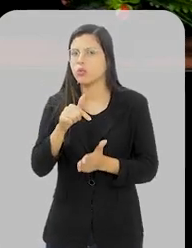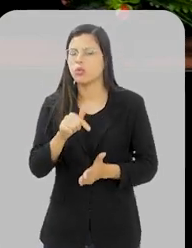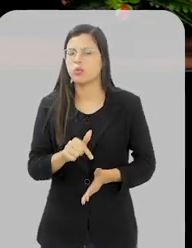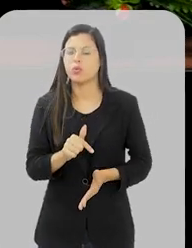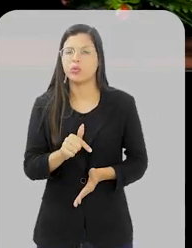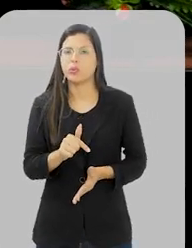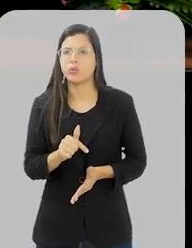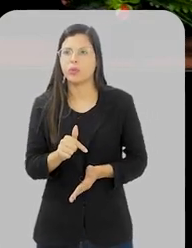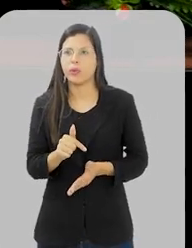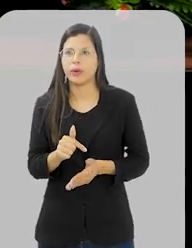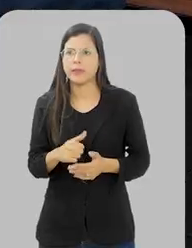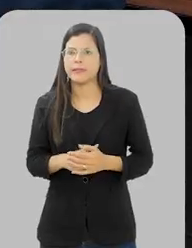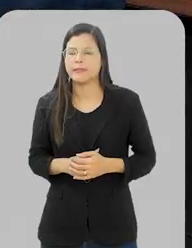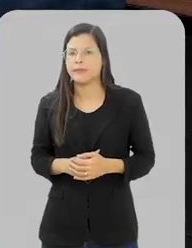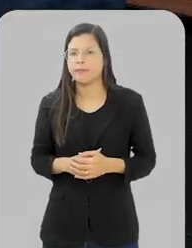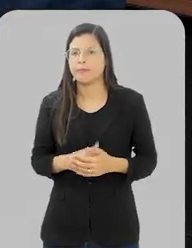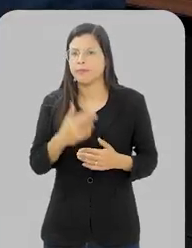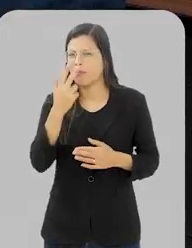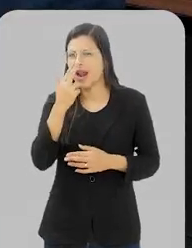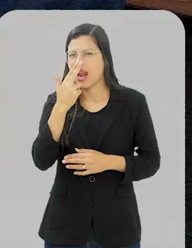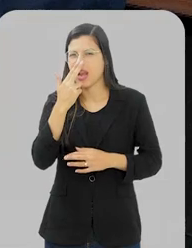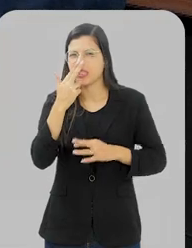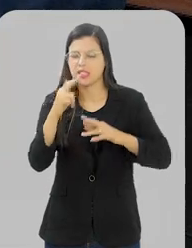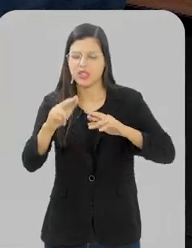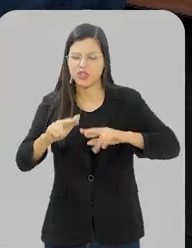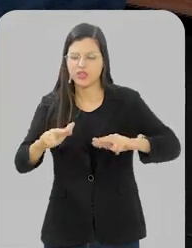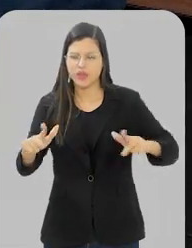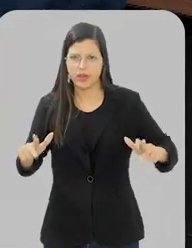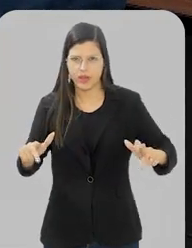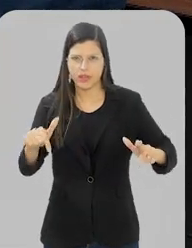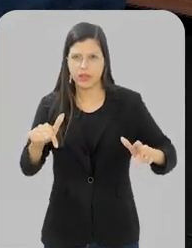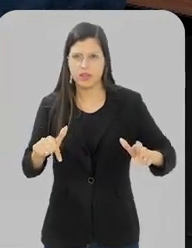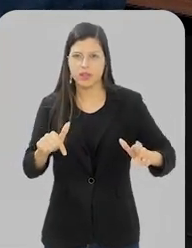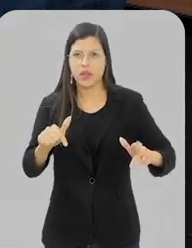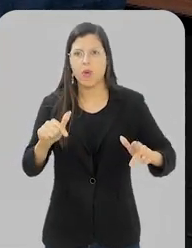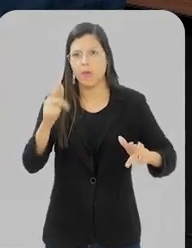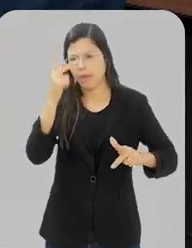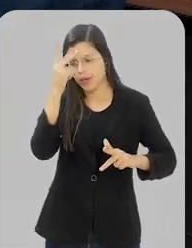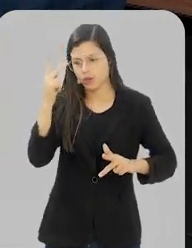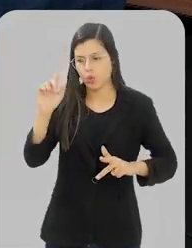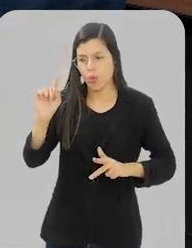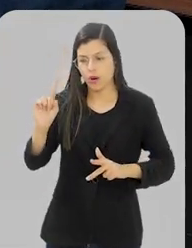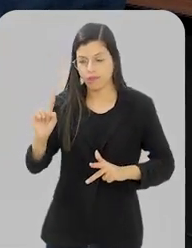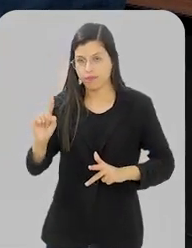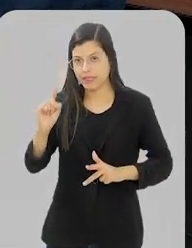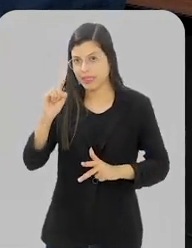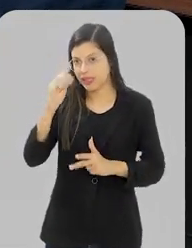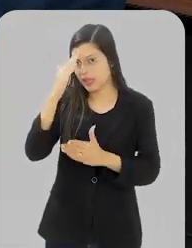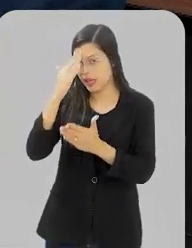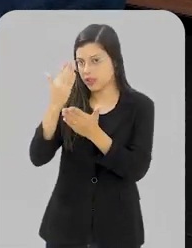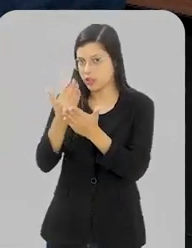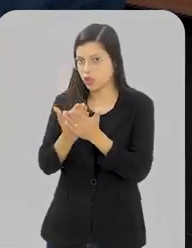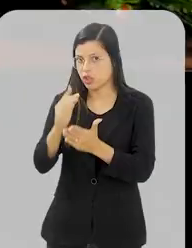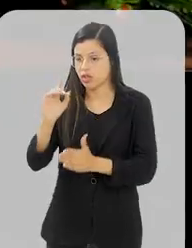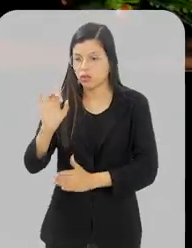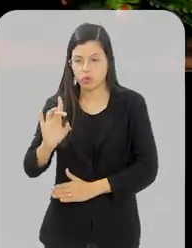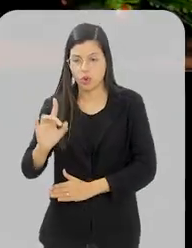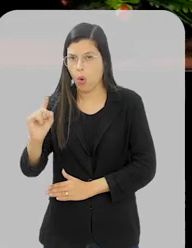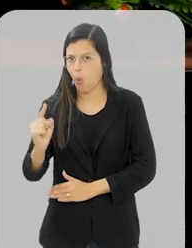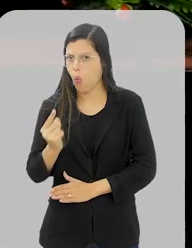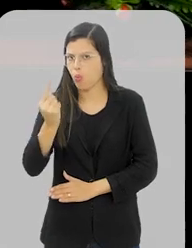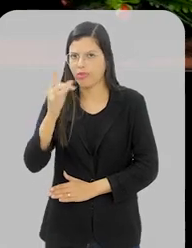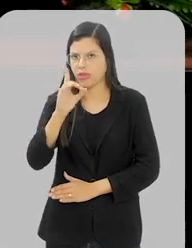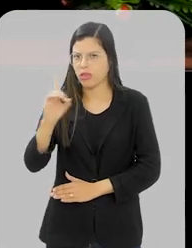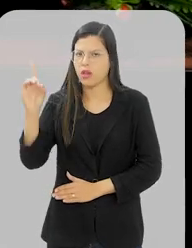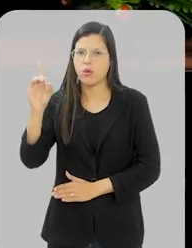sistemática eh eh eh diferenciação entre os monoteístas e os politeístas ali já